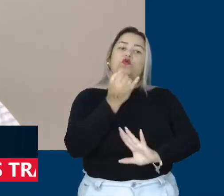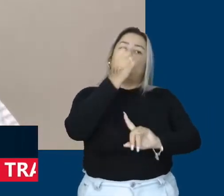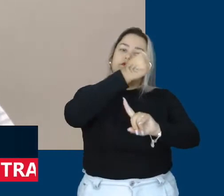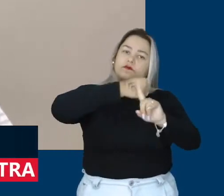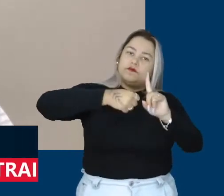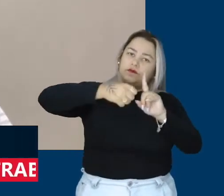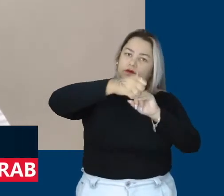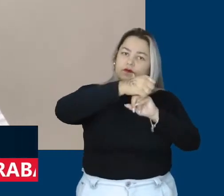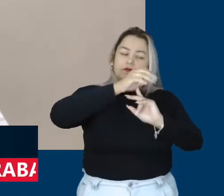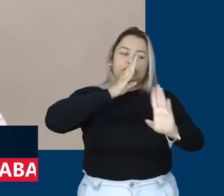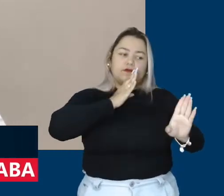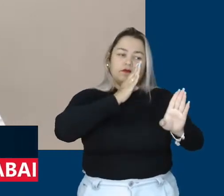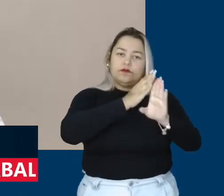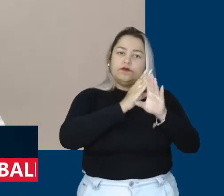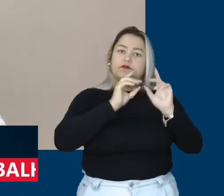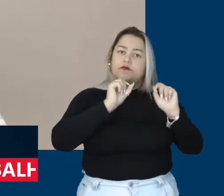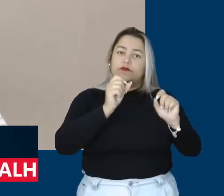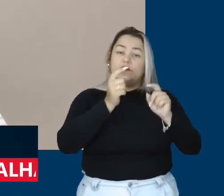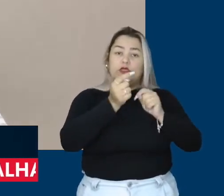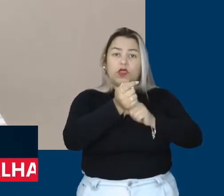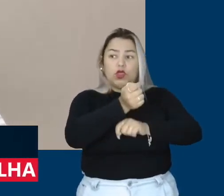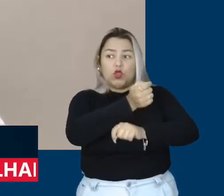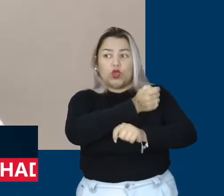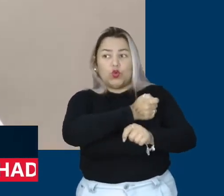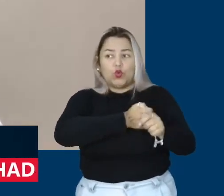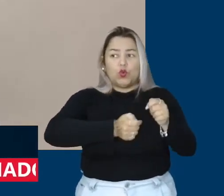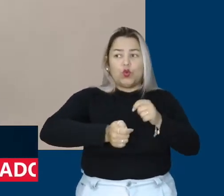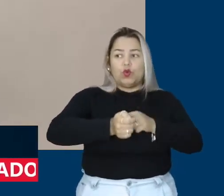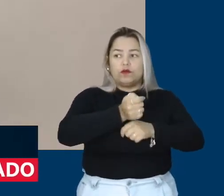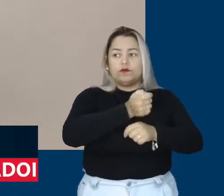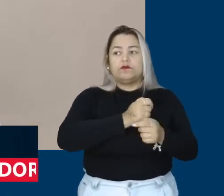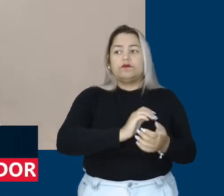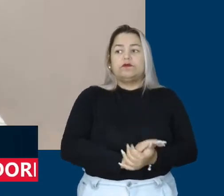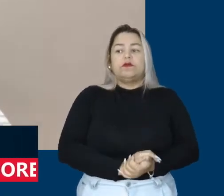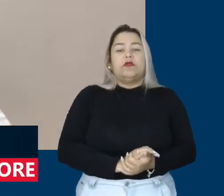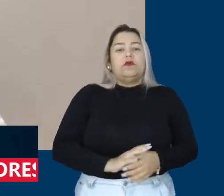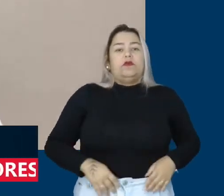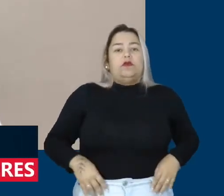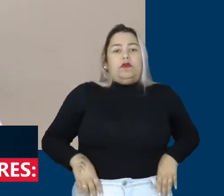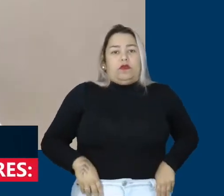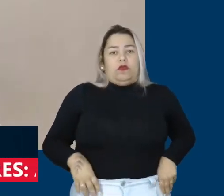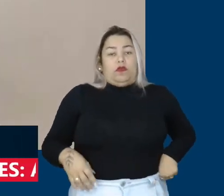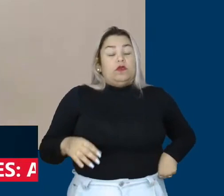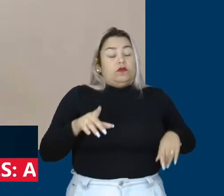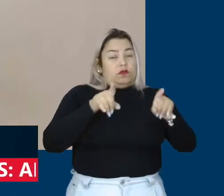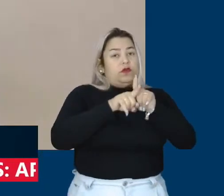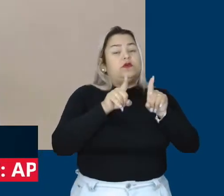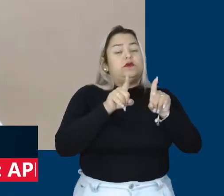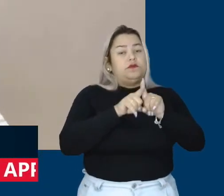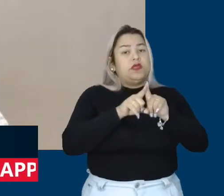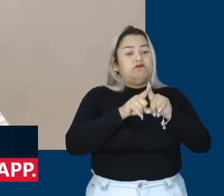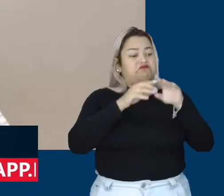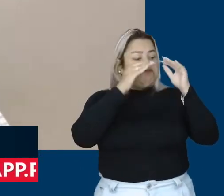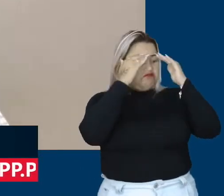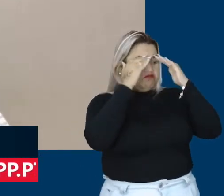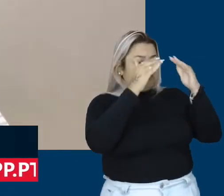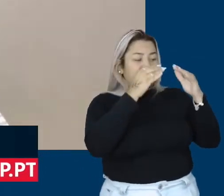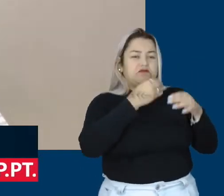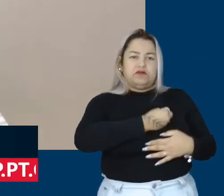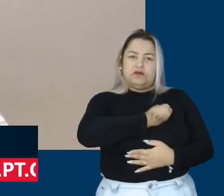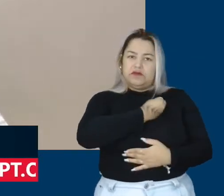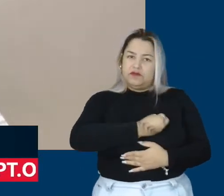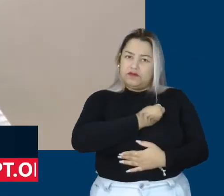todo, principalmente na questão econômica, né, os impactos que isso tem e de respeito à sobrevivência. Então, acho que o Brasil tem sim